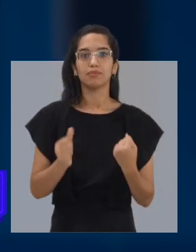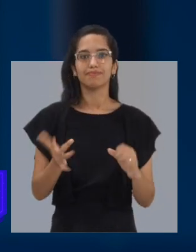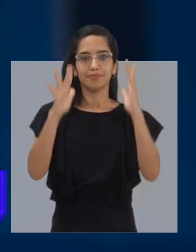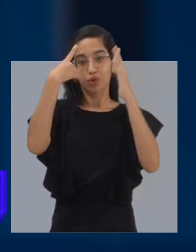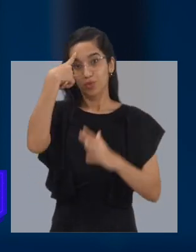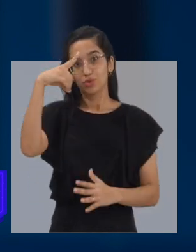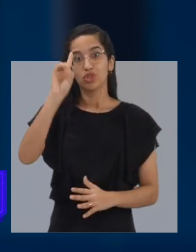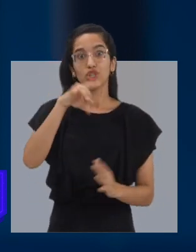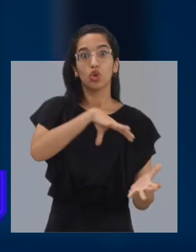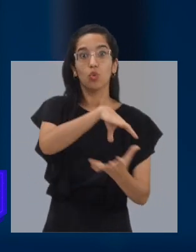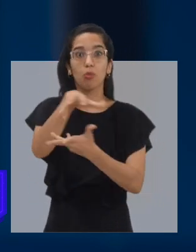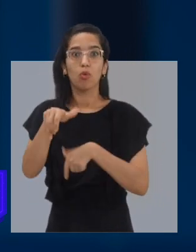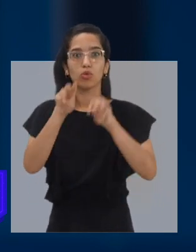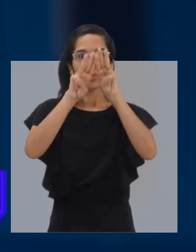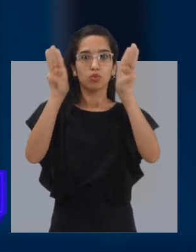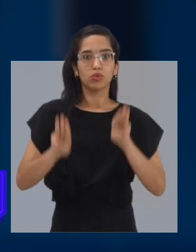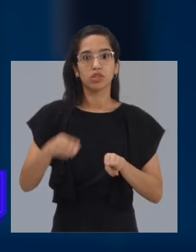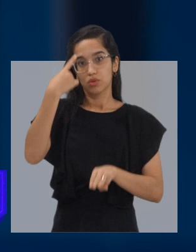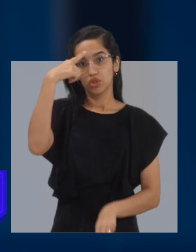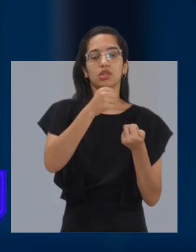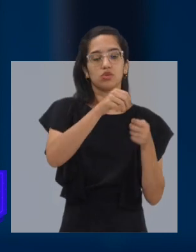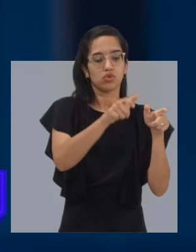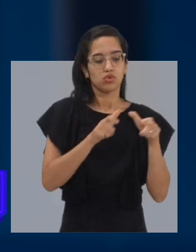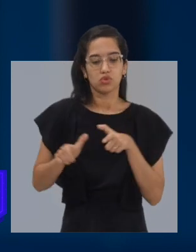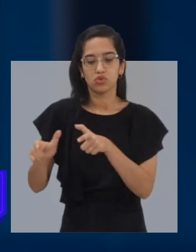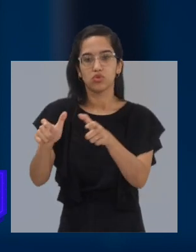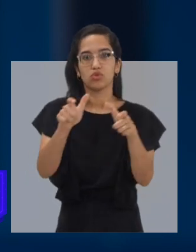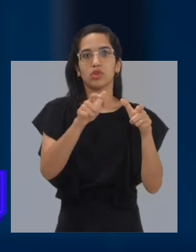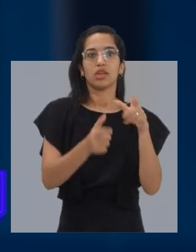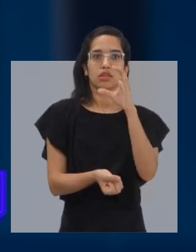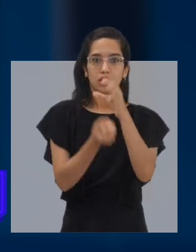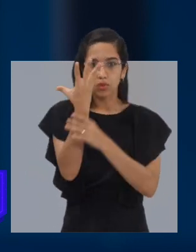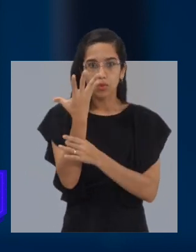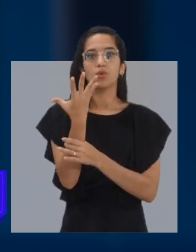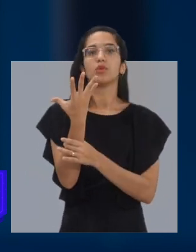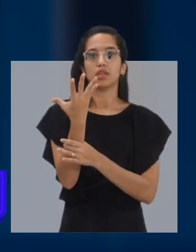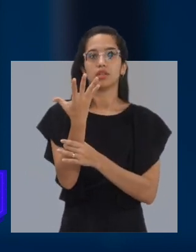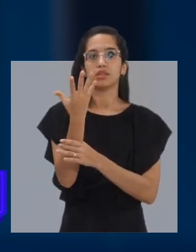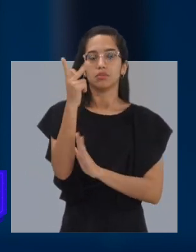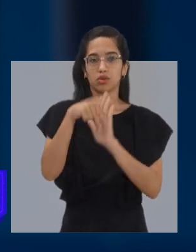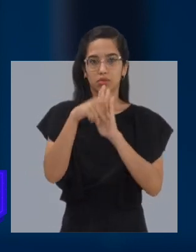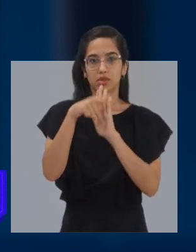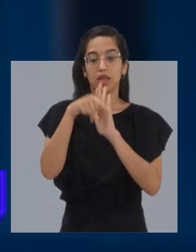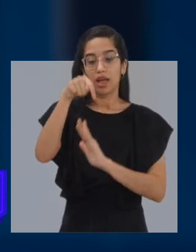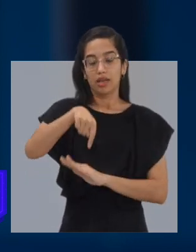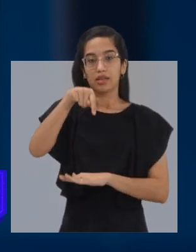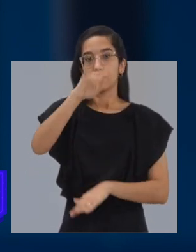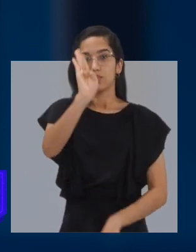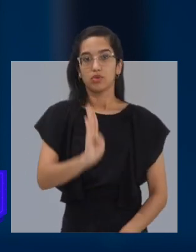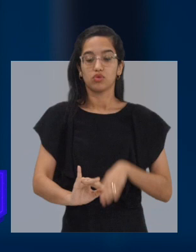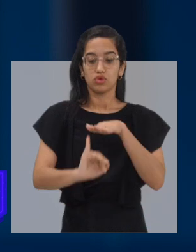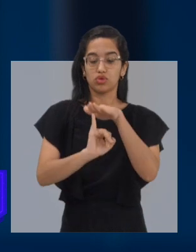do Museu, que é dia 18 de maio próximo. Aqui no Brasil, o Instituto Brasileiro de Museus, o